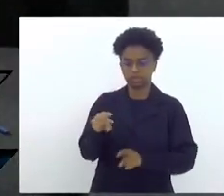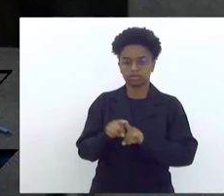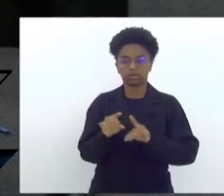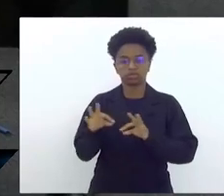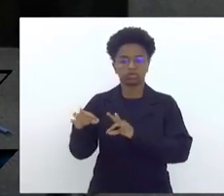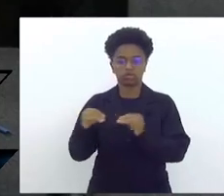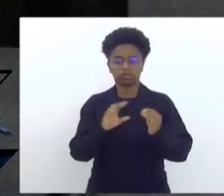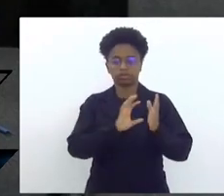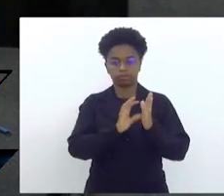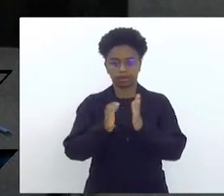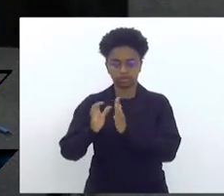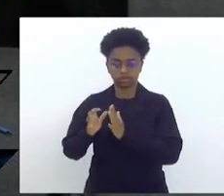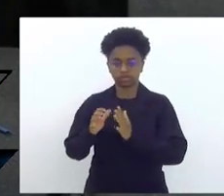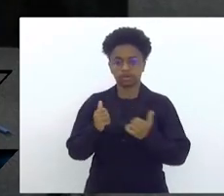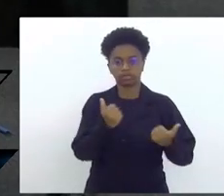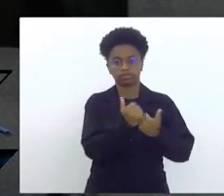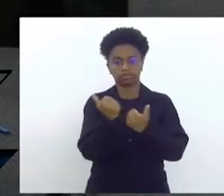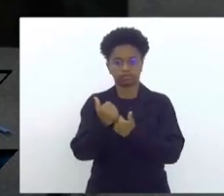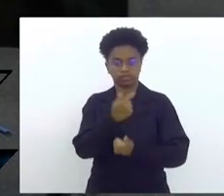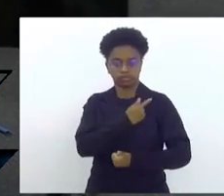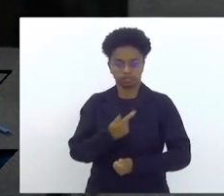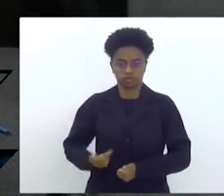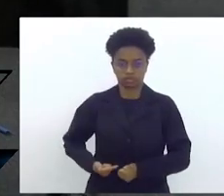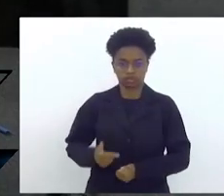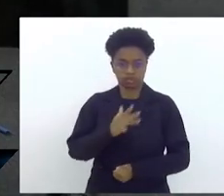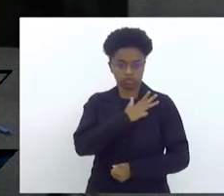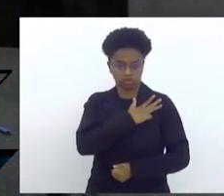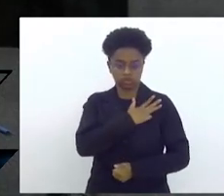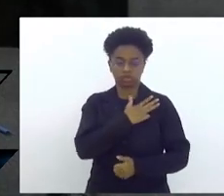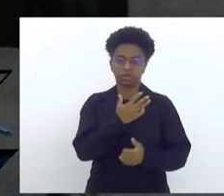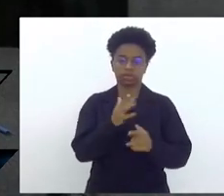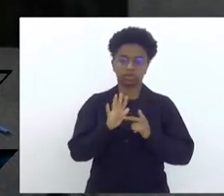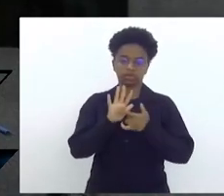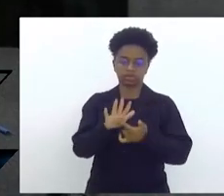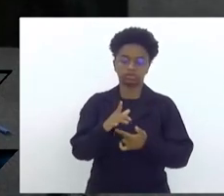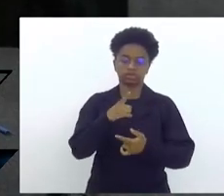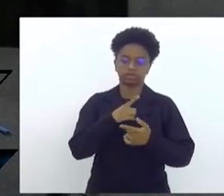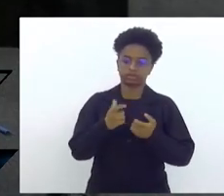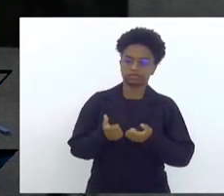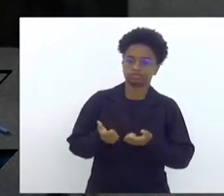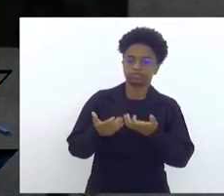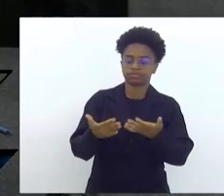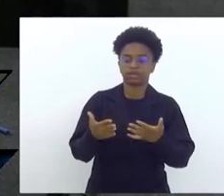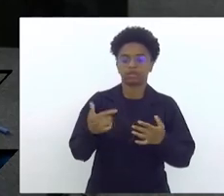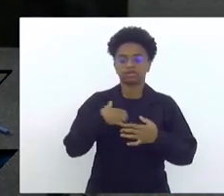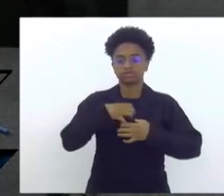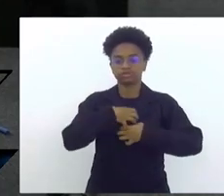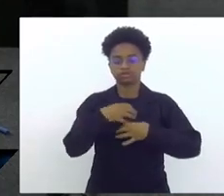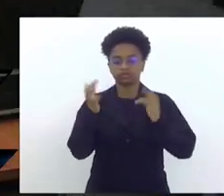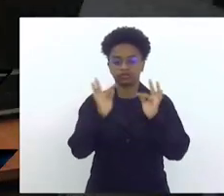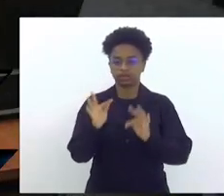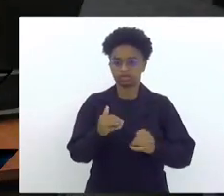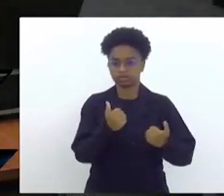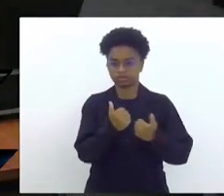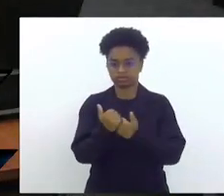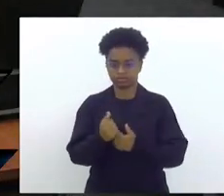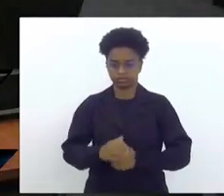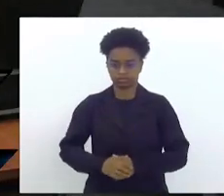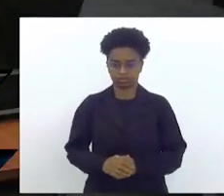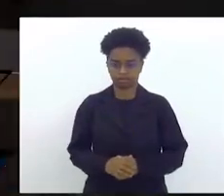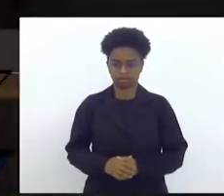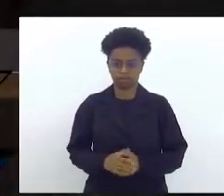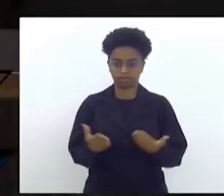governo Lula mostrando que é um governo que tem entrega Muito obrigado Presidente por contribuir com essa matéria